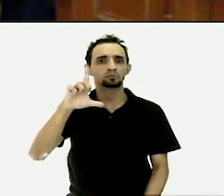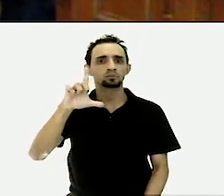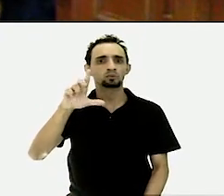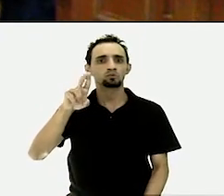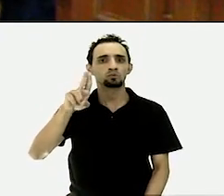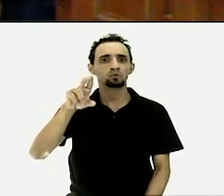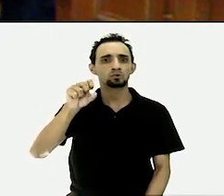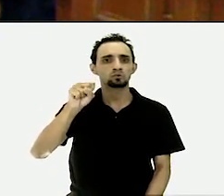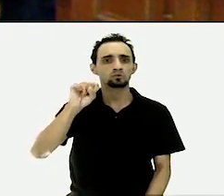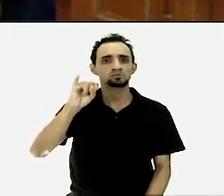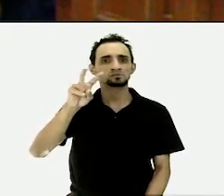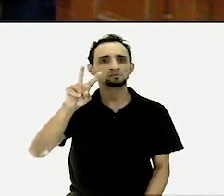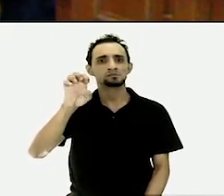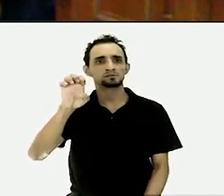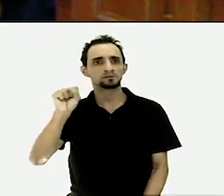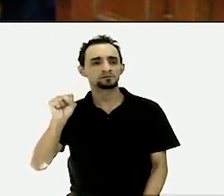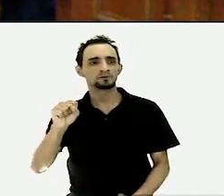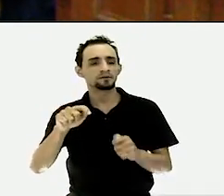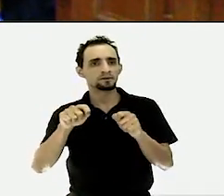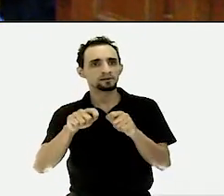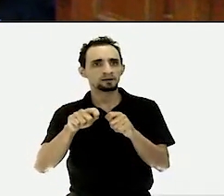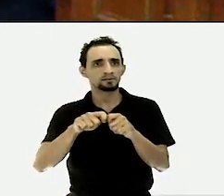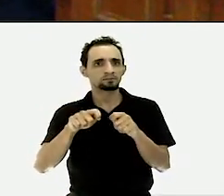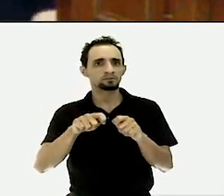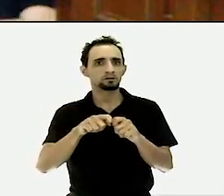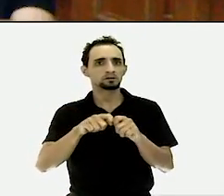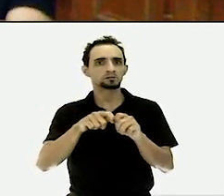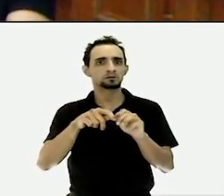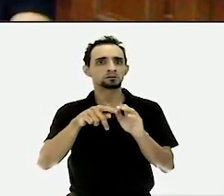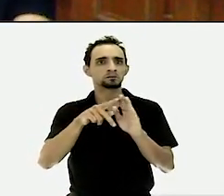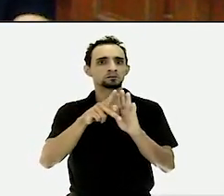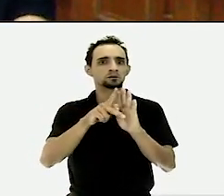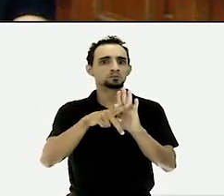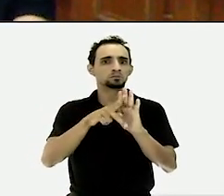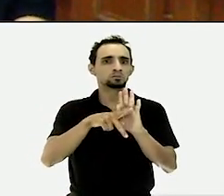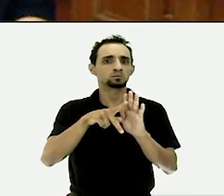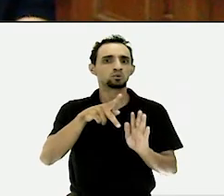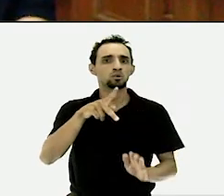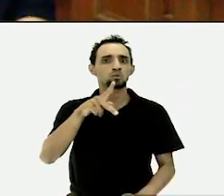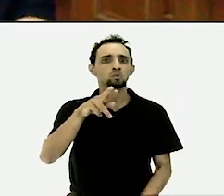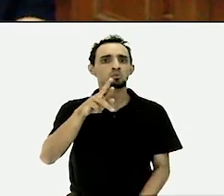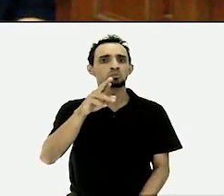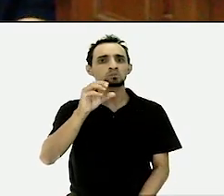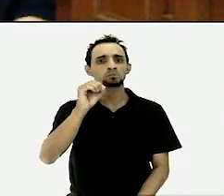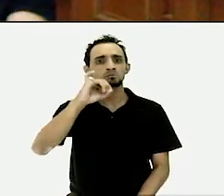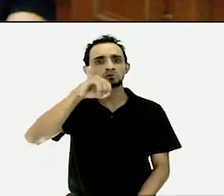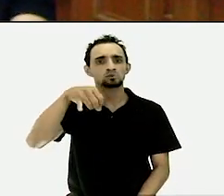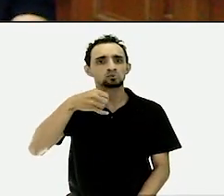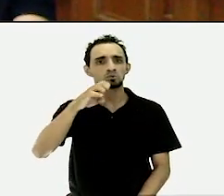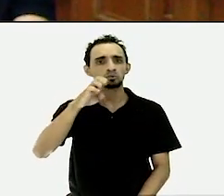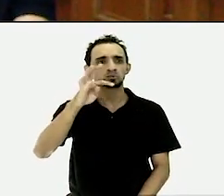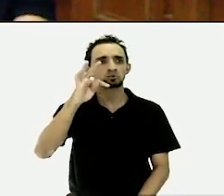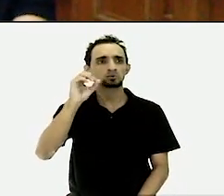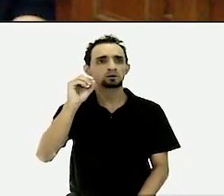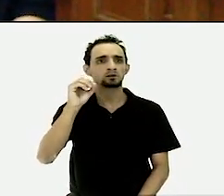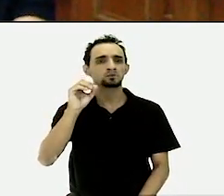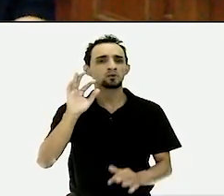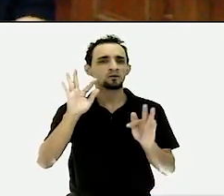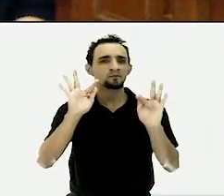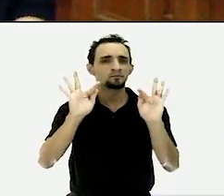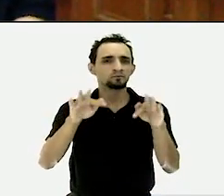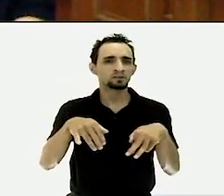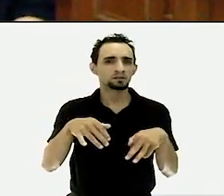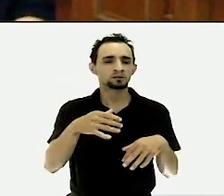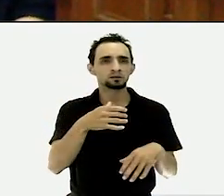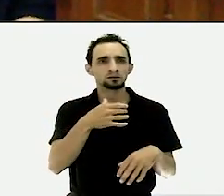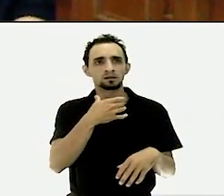coisa que eu tenho batido, uma coisa de primeiro mundo, ensinar as crianças a saber identificar quando um paciente pode estar tendo